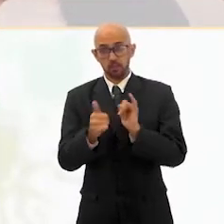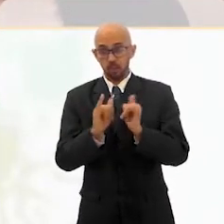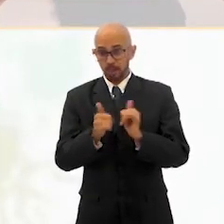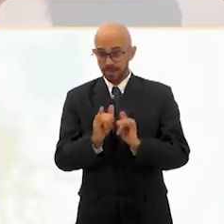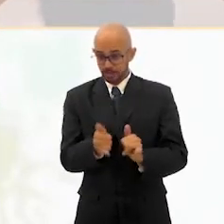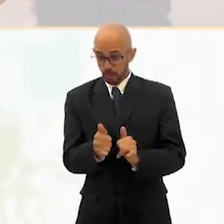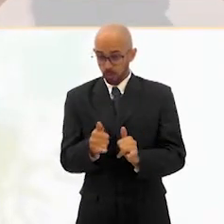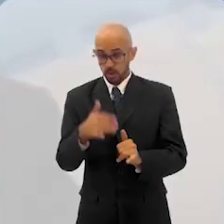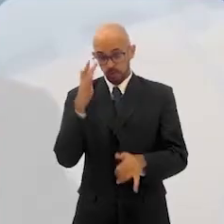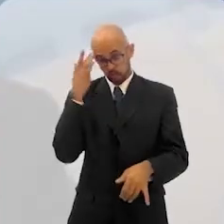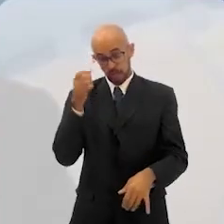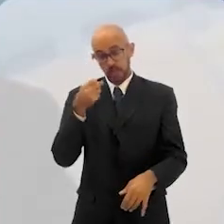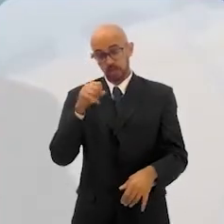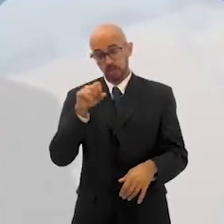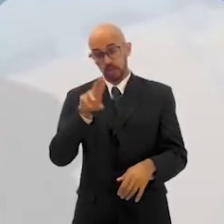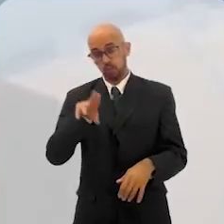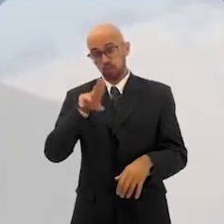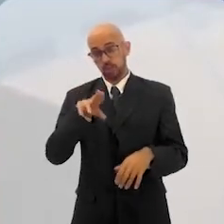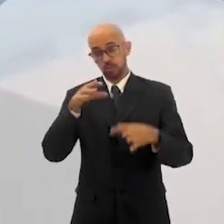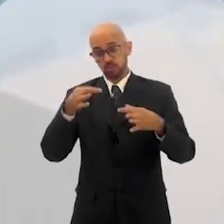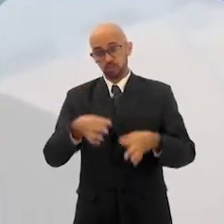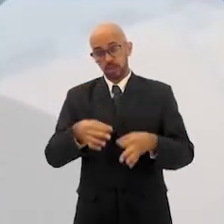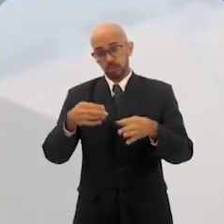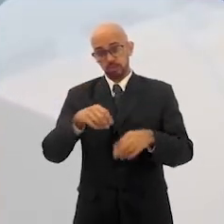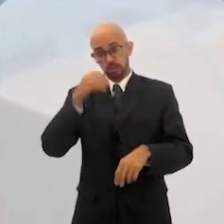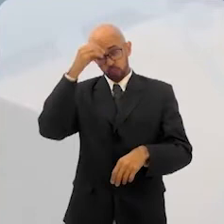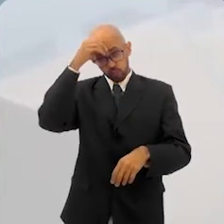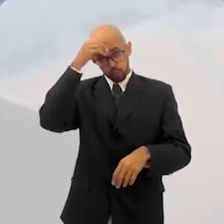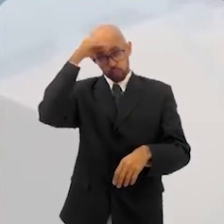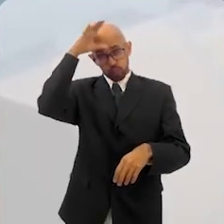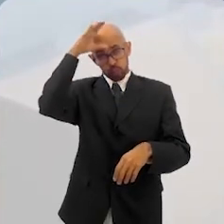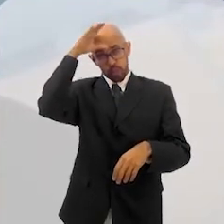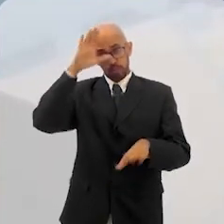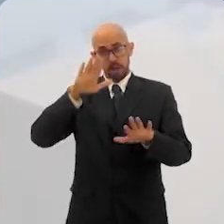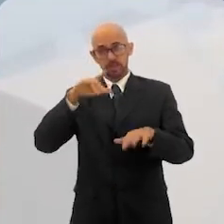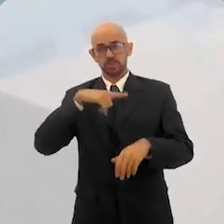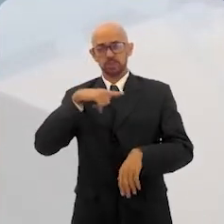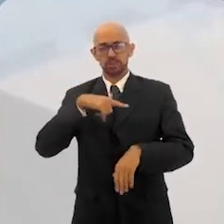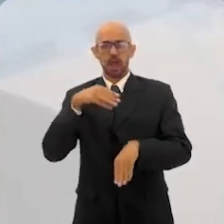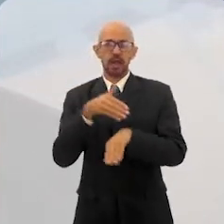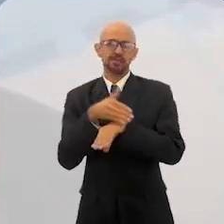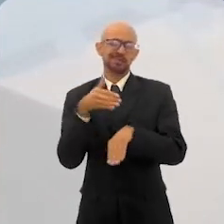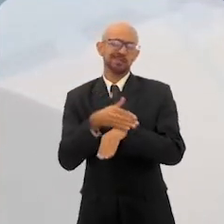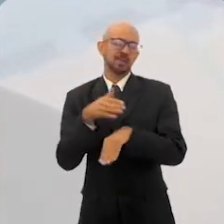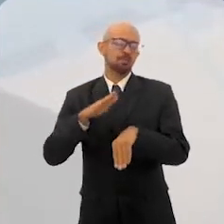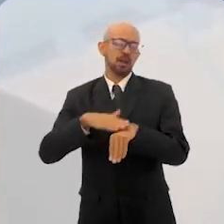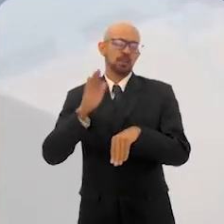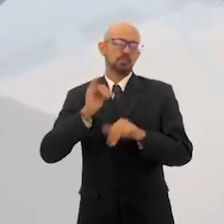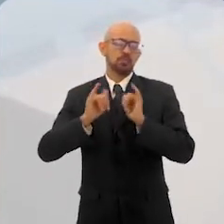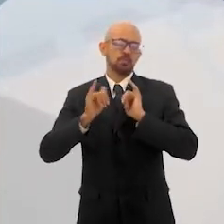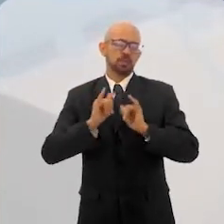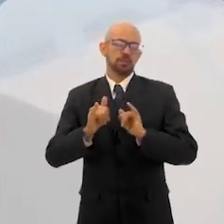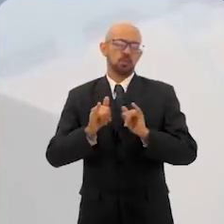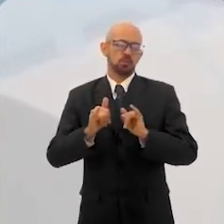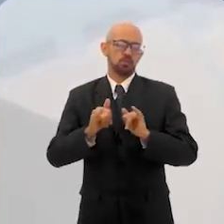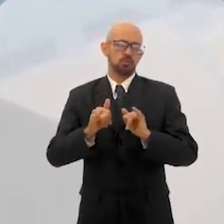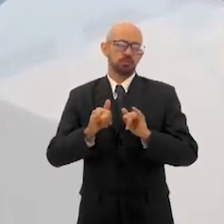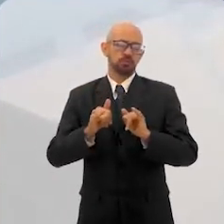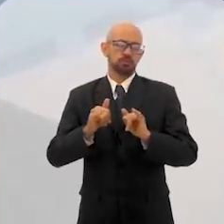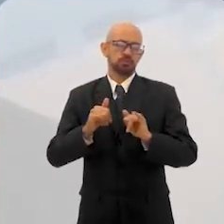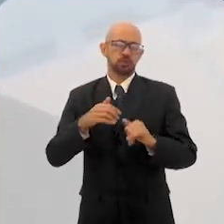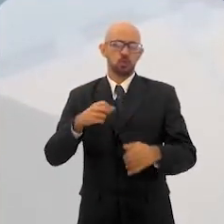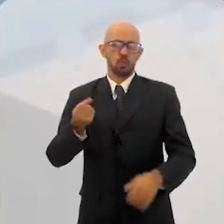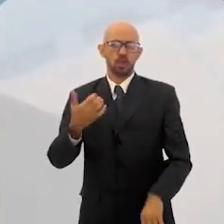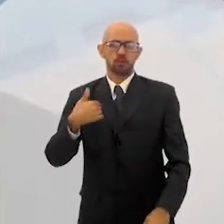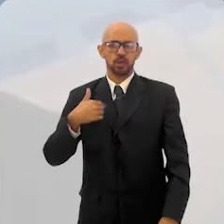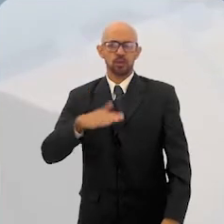usando esse acesso à informação de forma a gerar conhecimento, mas a gente tem acesso a muito mais informação. Na minha época,